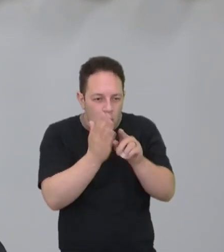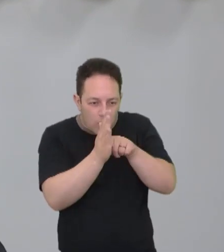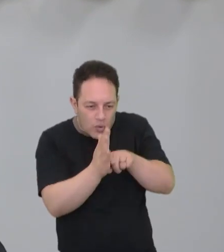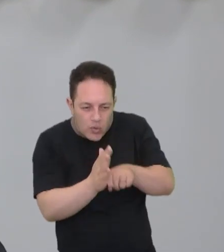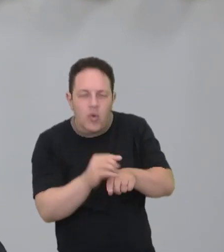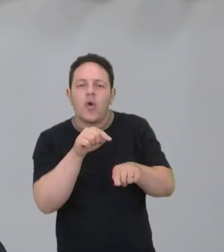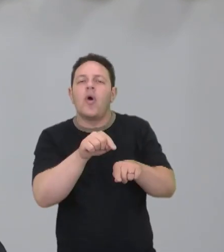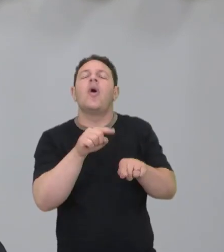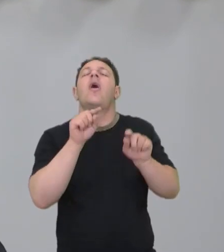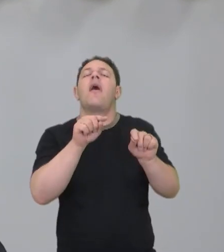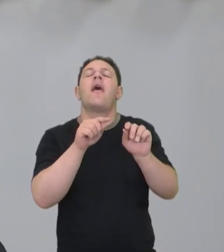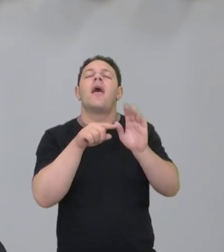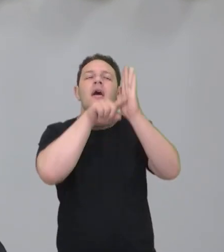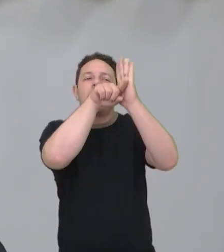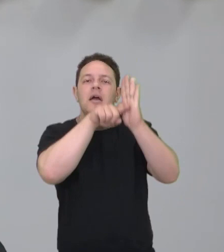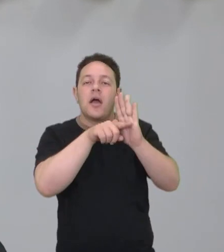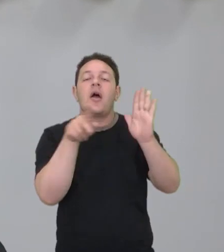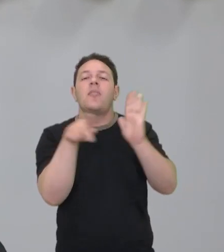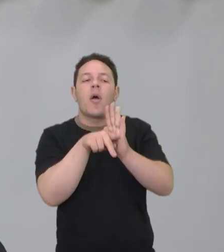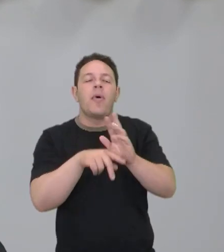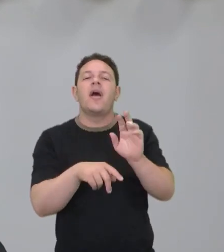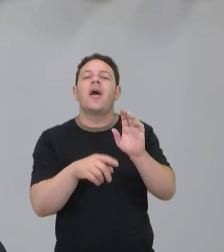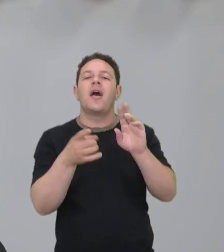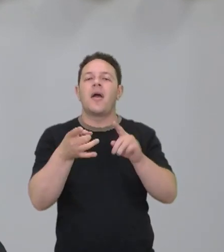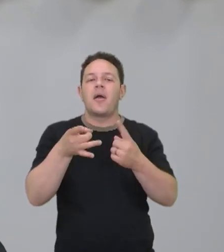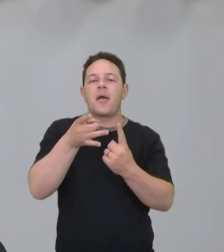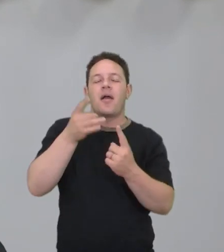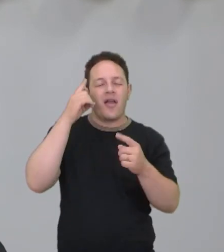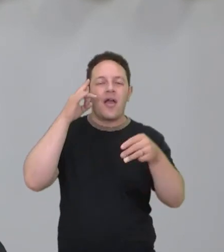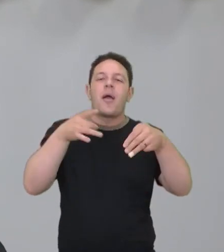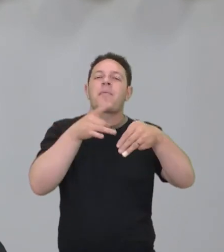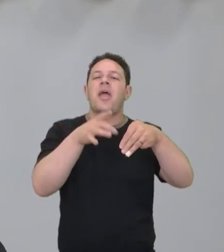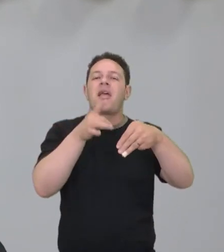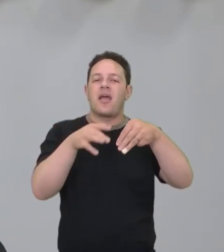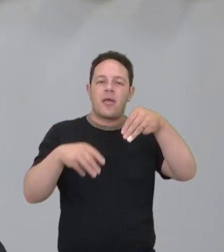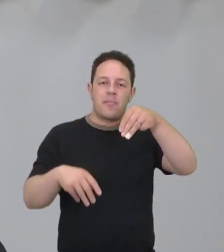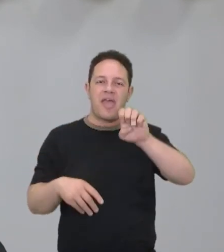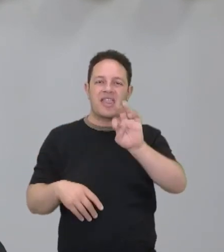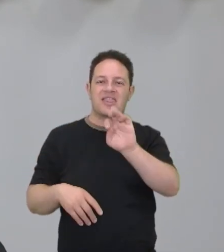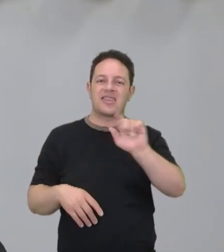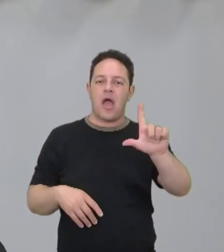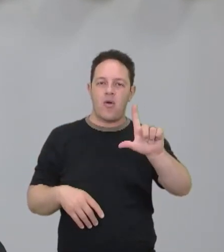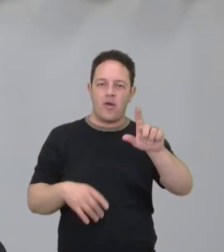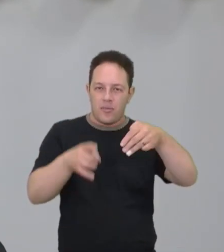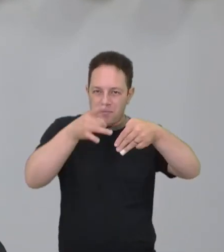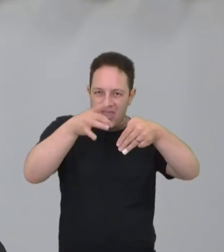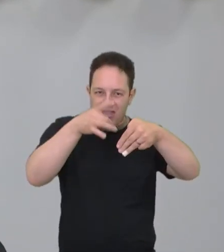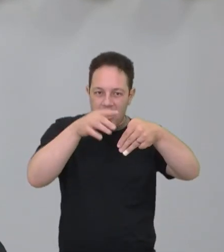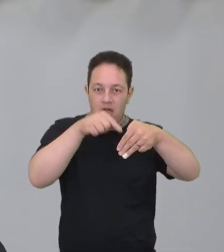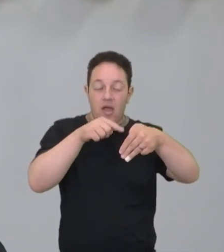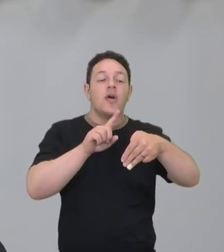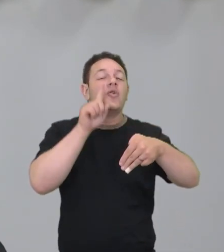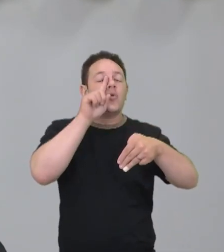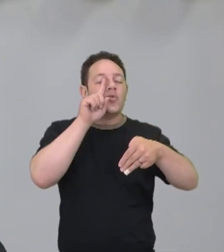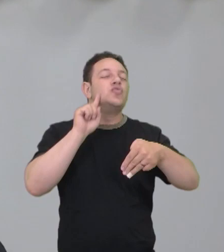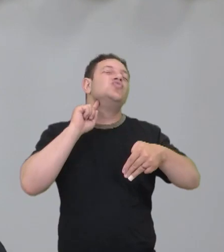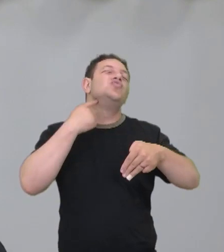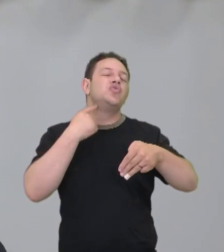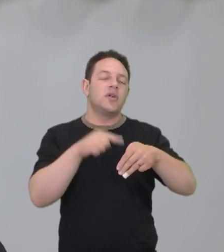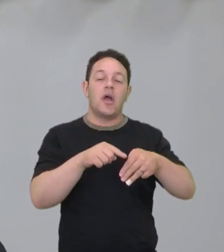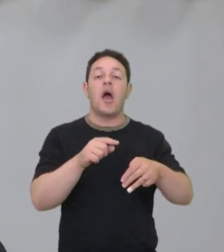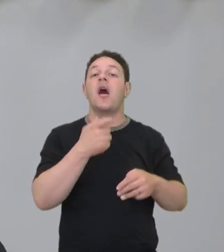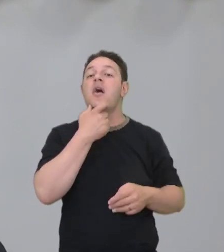um artigo de contaminação por metais poluídos, né, por metais tóxicos, né? Em inglês, muitos